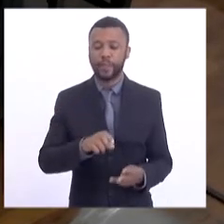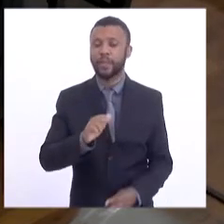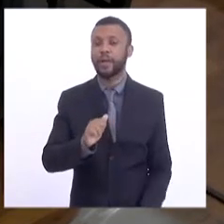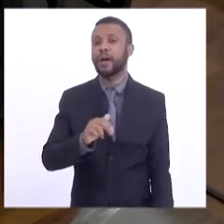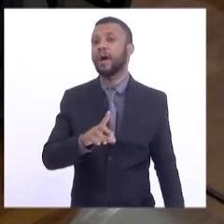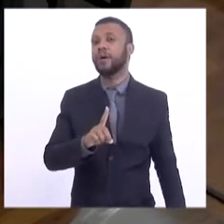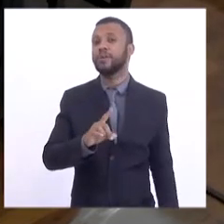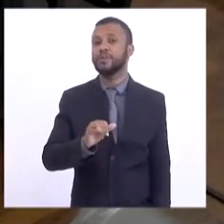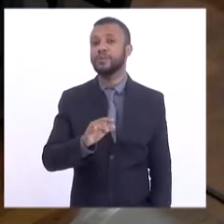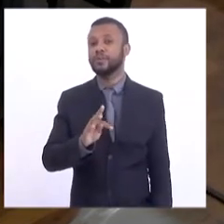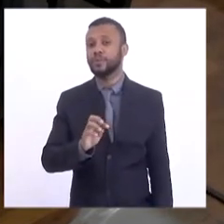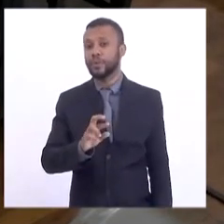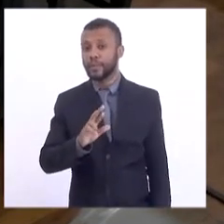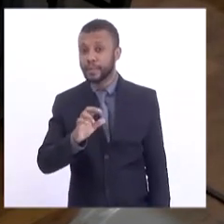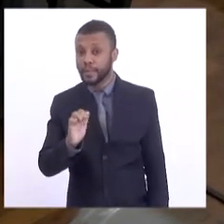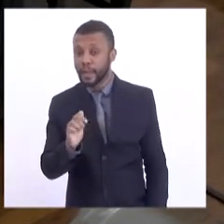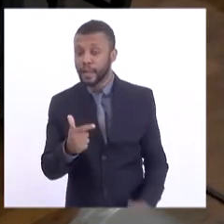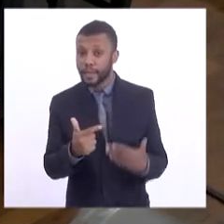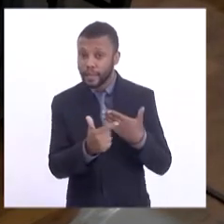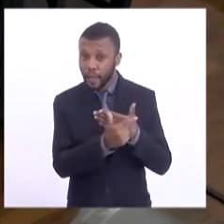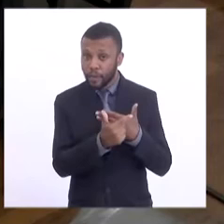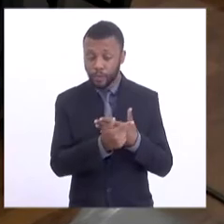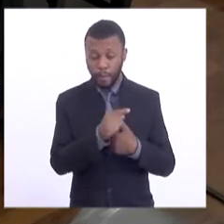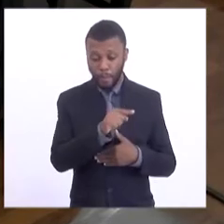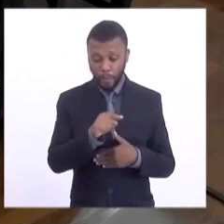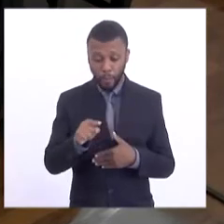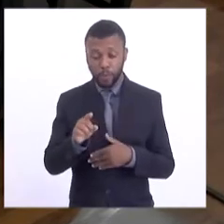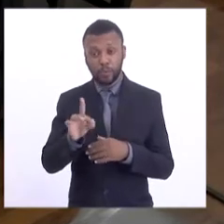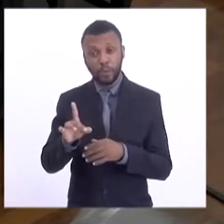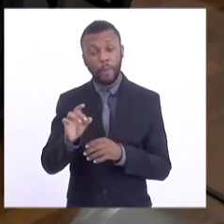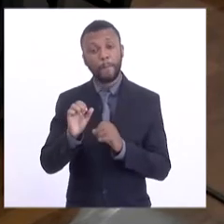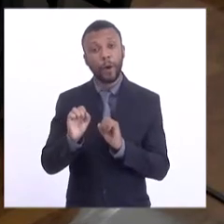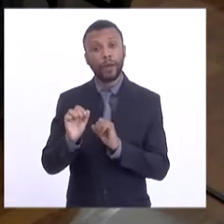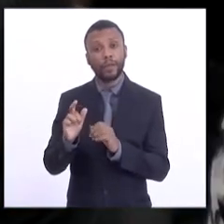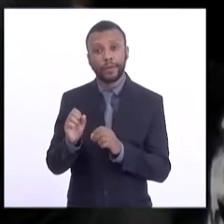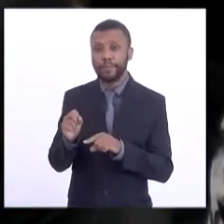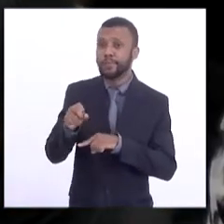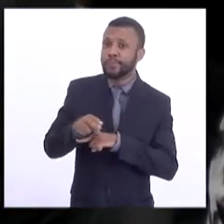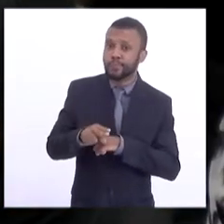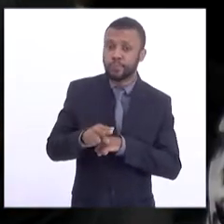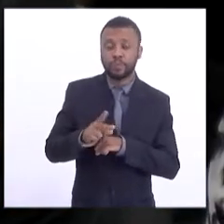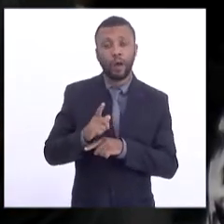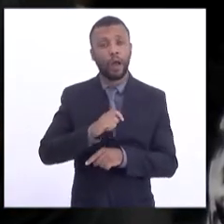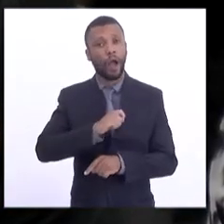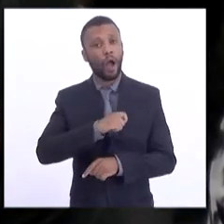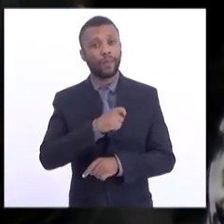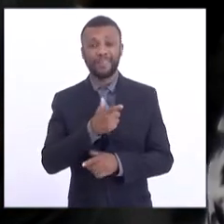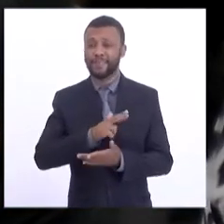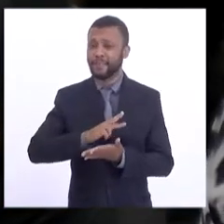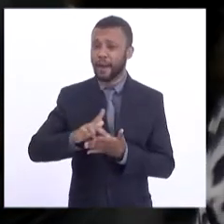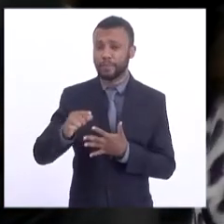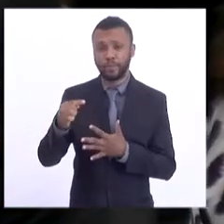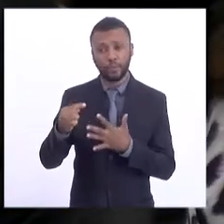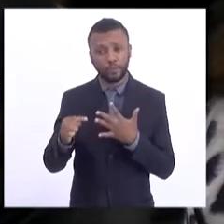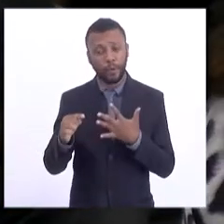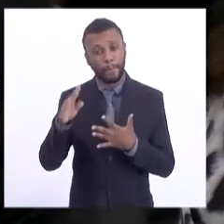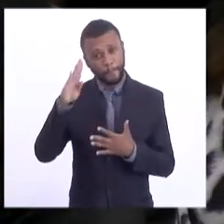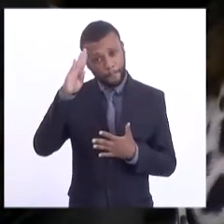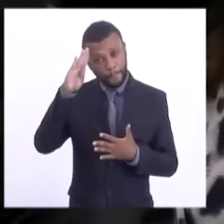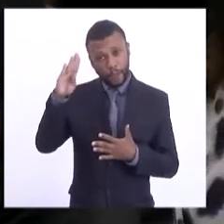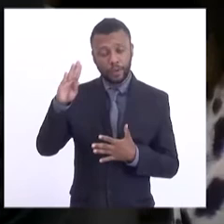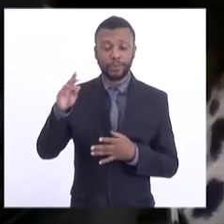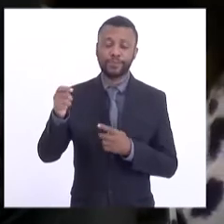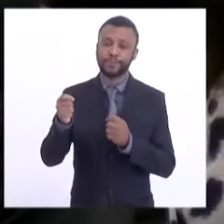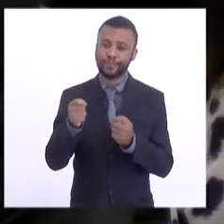só podem ser ocupadas exclusivamente por auditores assim como vários pontos Chaves e Superintendência